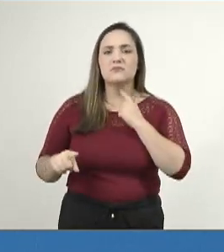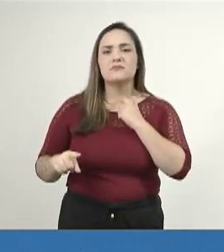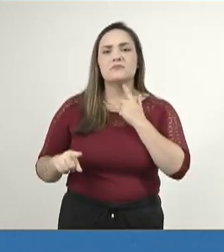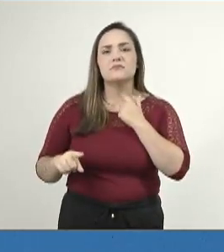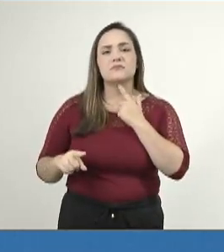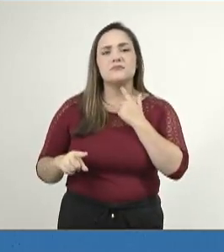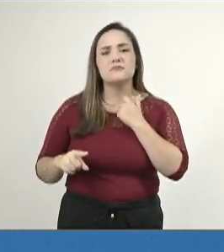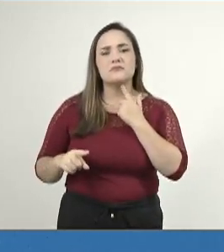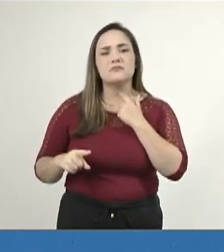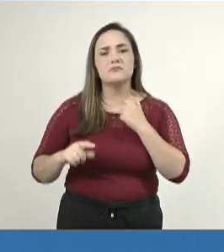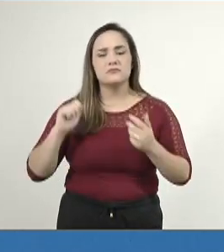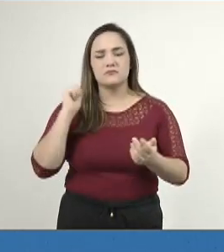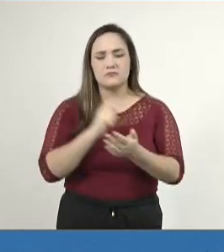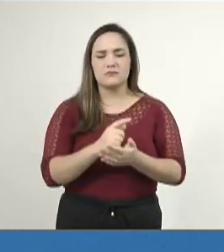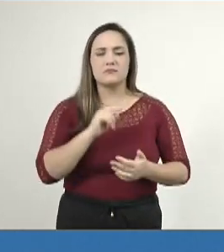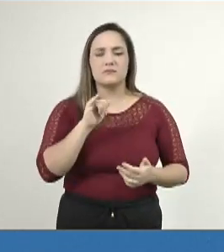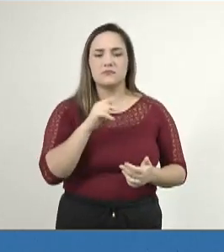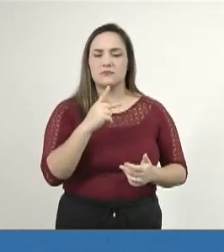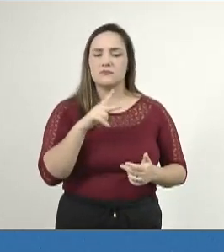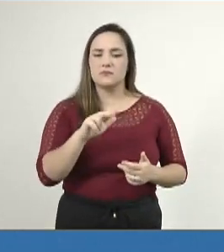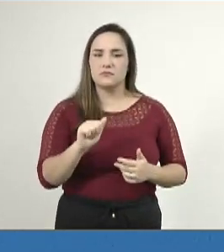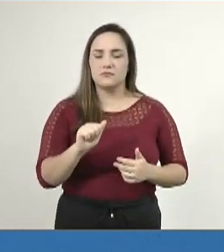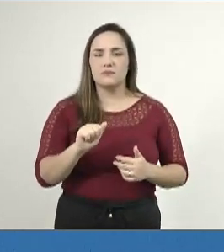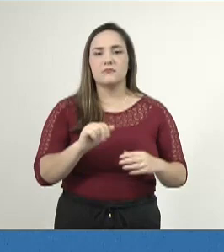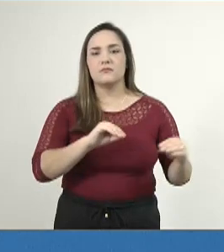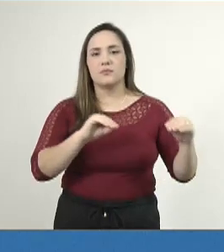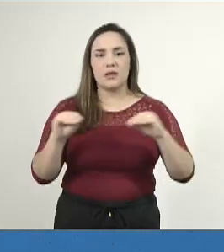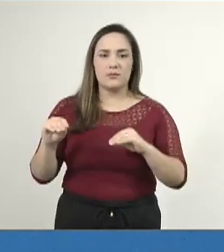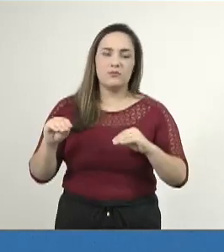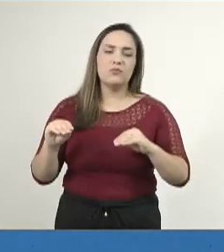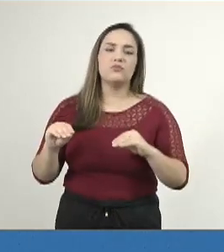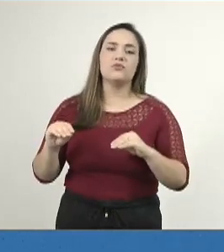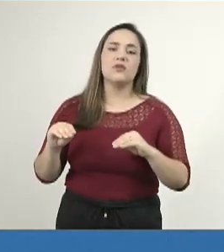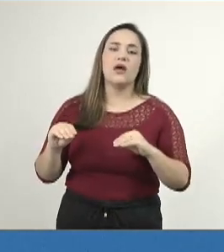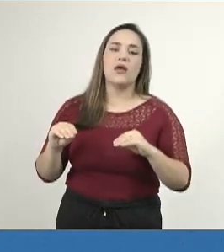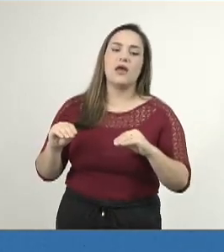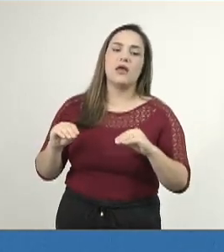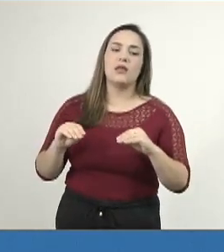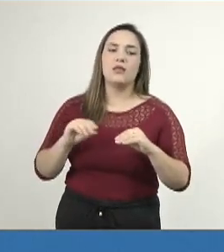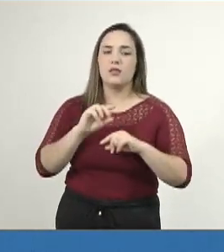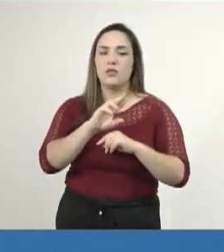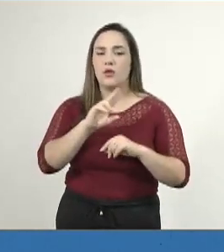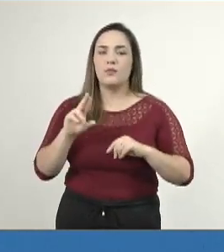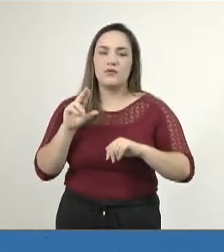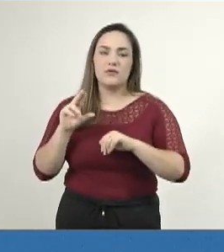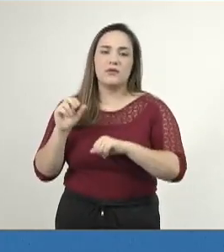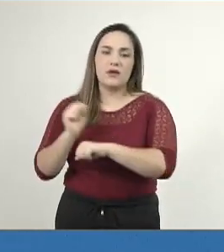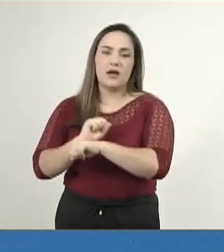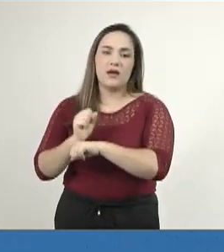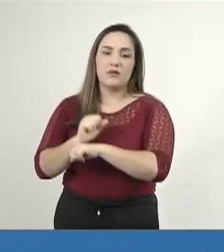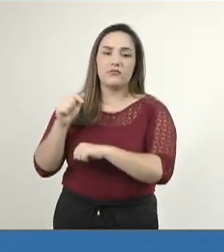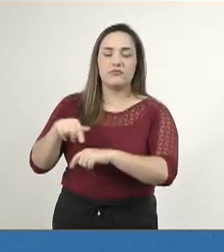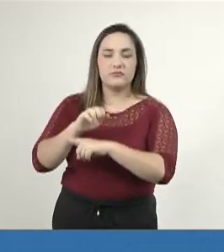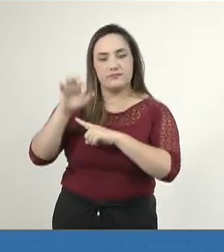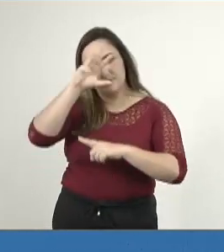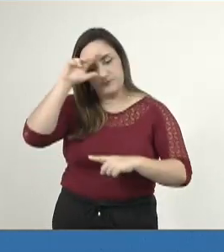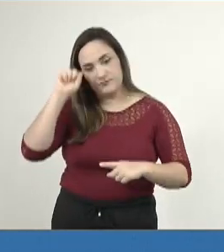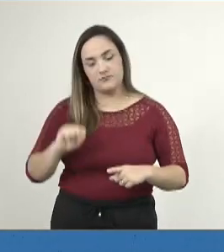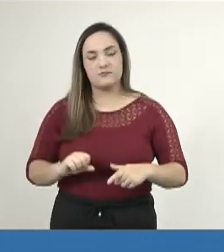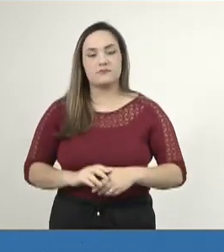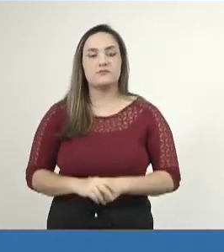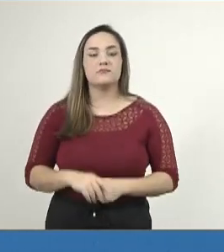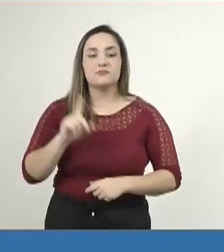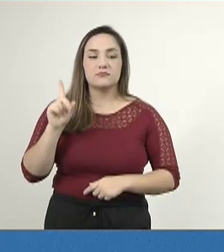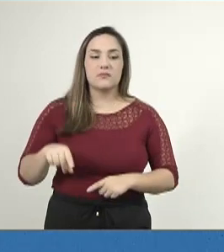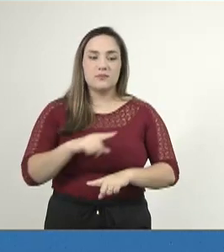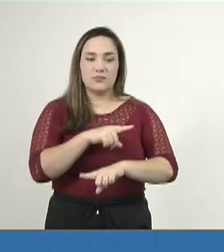para transferência de veículos automotores no âmbito do Estado de Mato Grosso do Sul e da outras providências. Fica